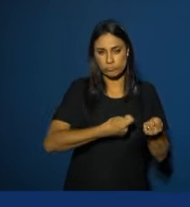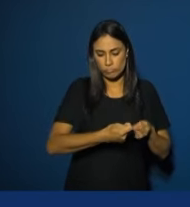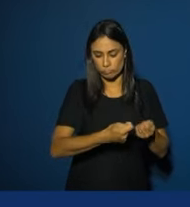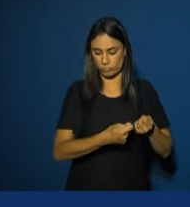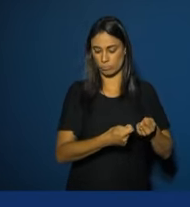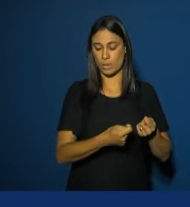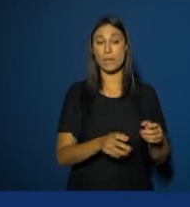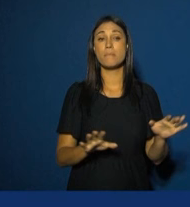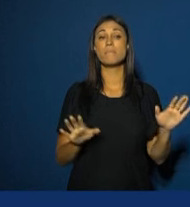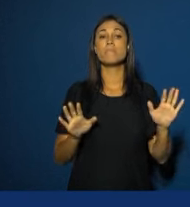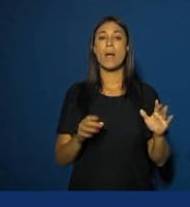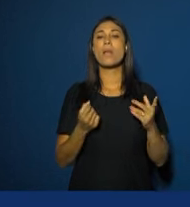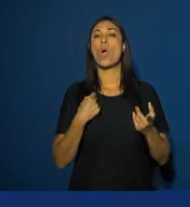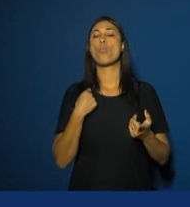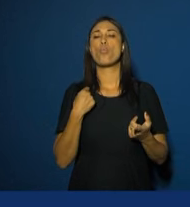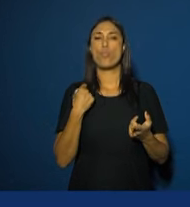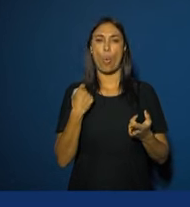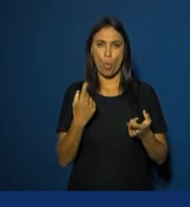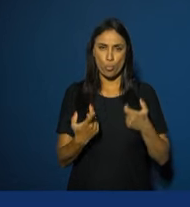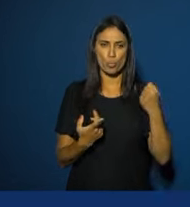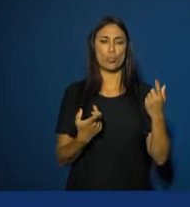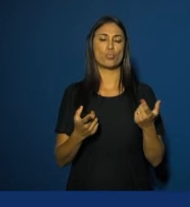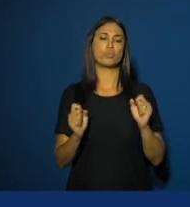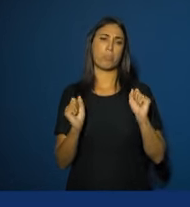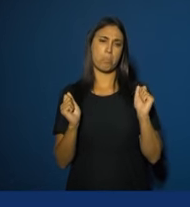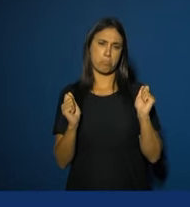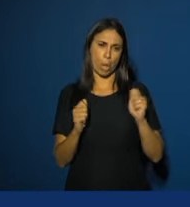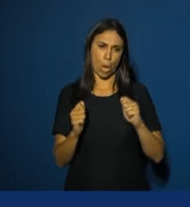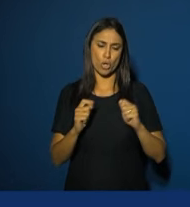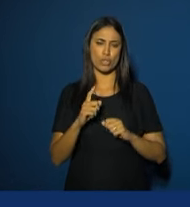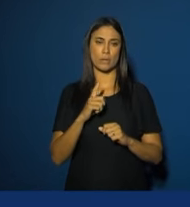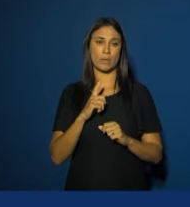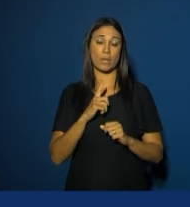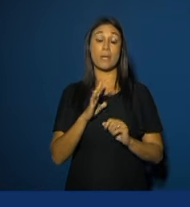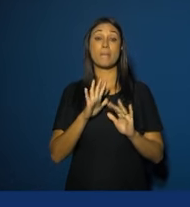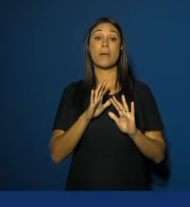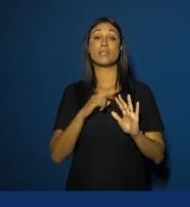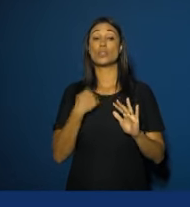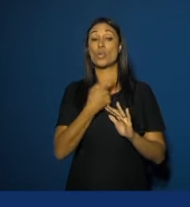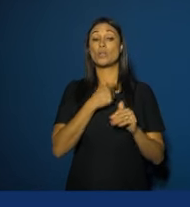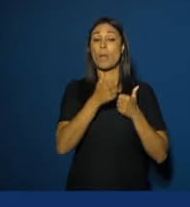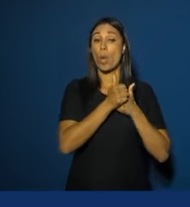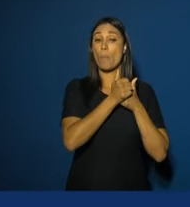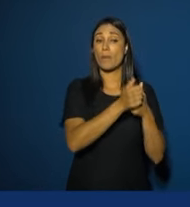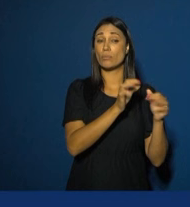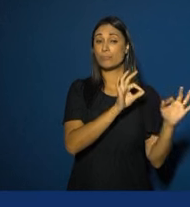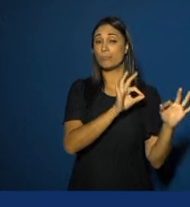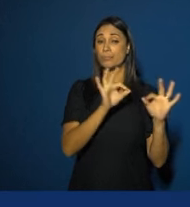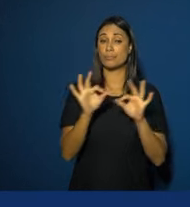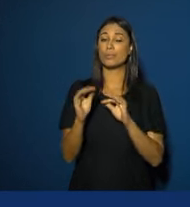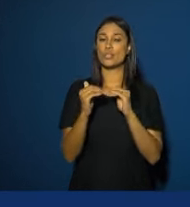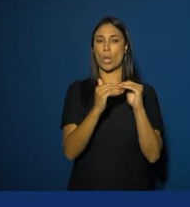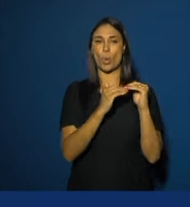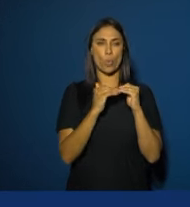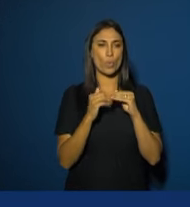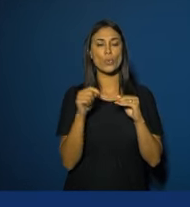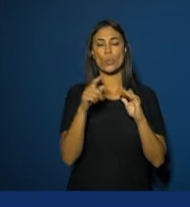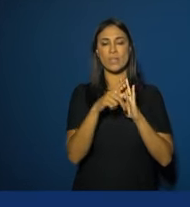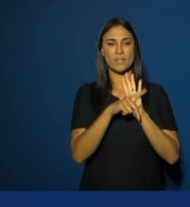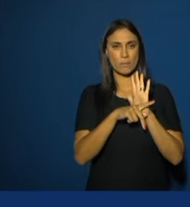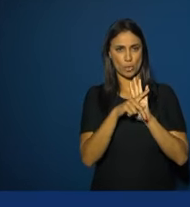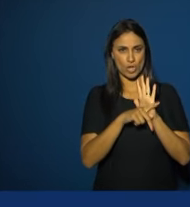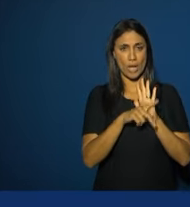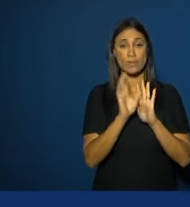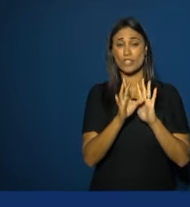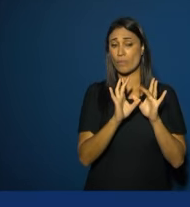nosso ver, mas alguns deles podem vir a ter, e nós estamos acompanhando, na medida que esses projetos que